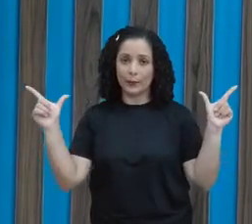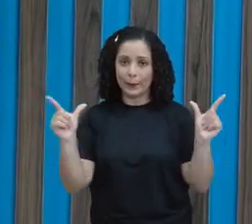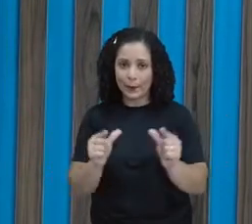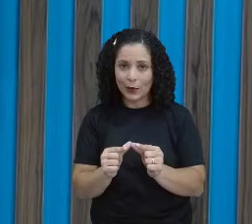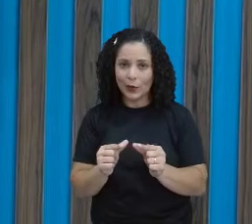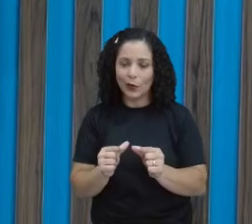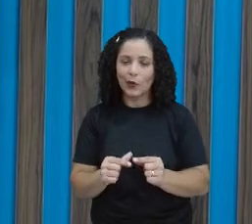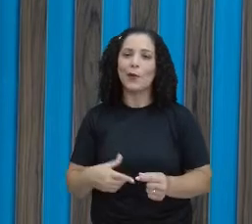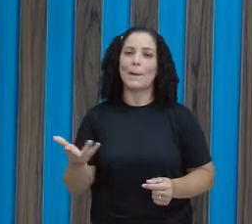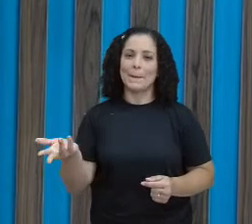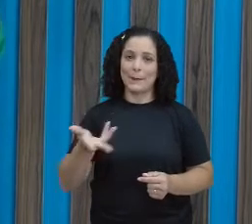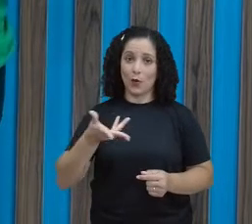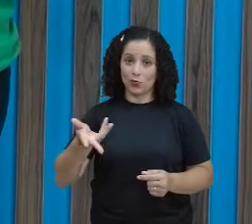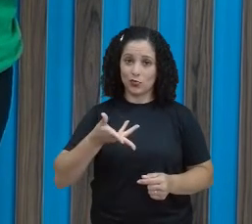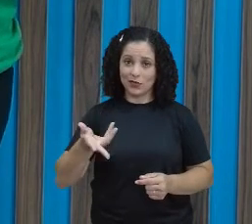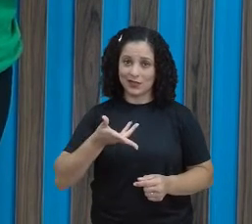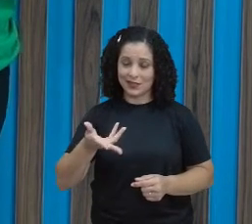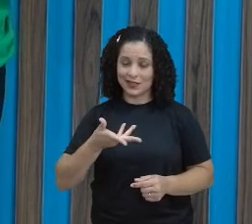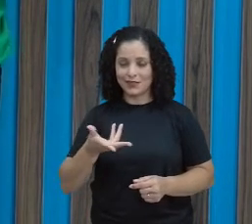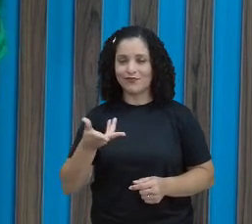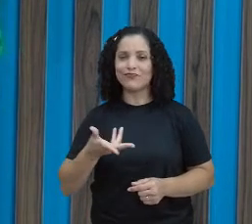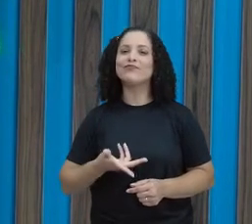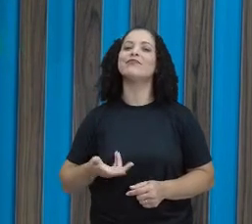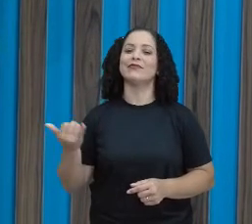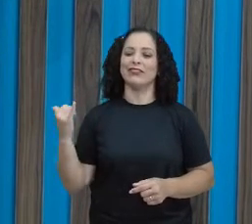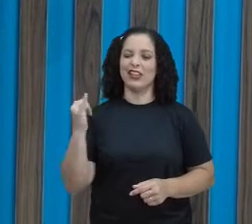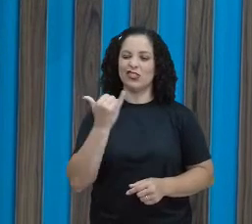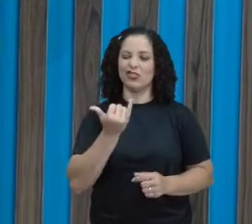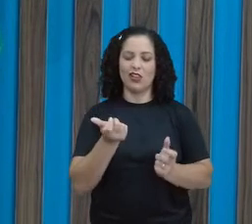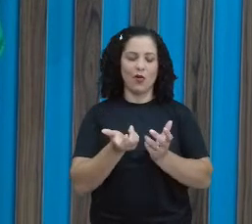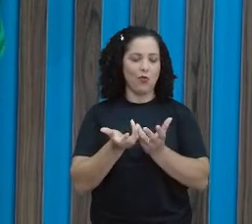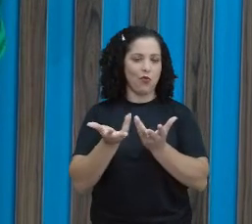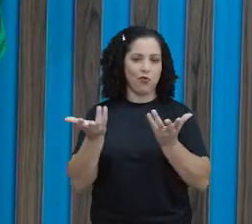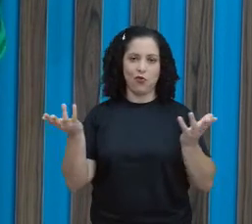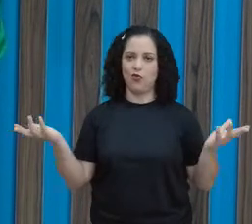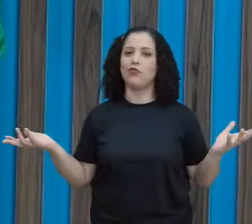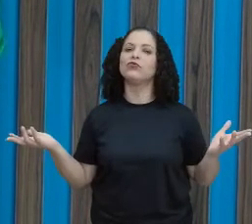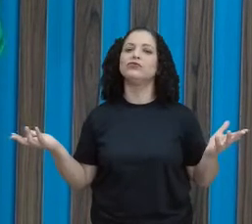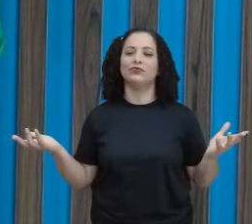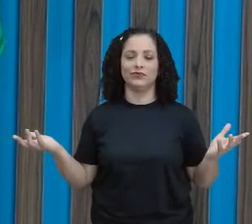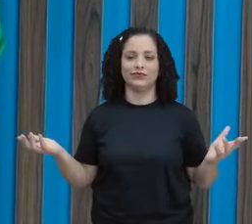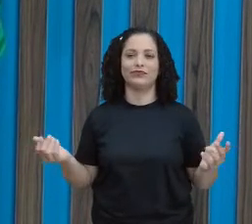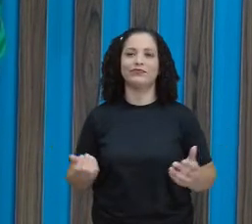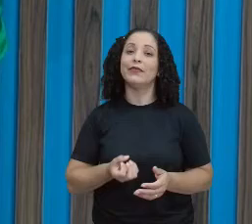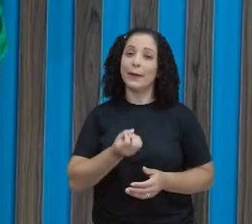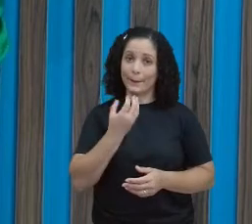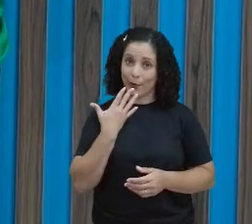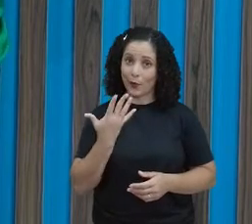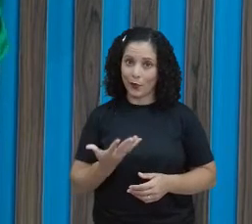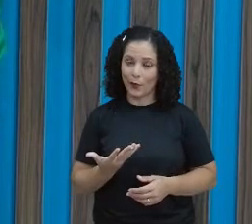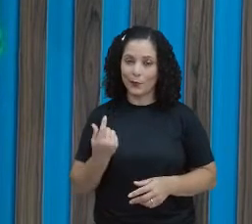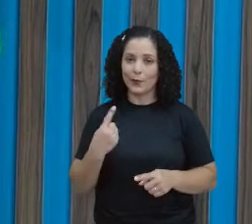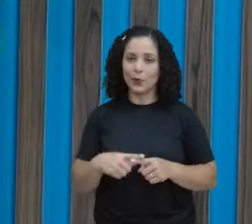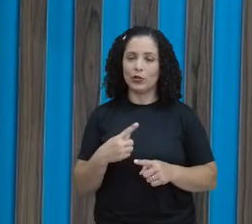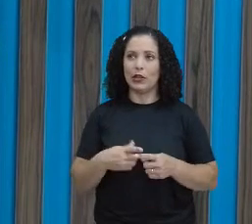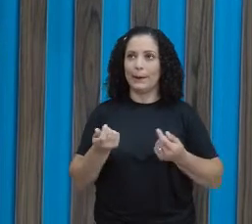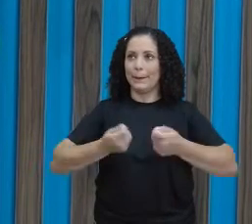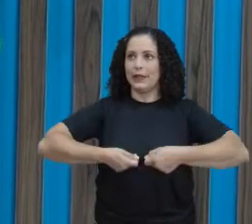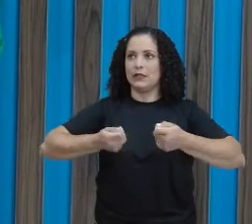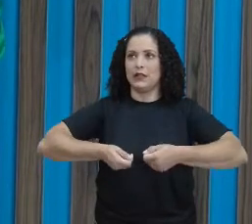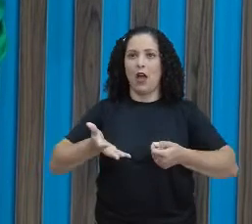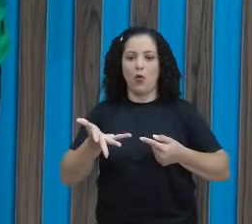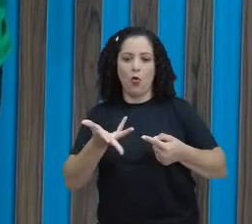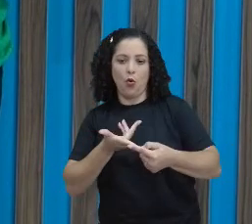produz muita energia, tá? Então, ele é bom por isso, né? Porque não precisa se